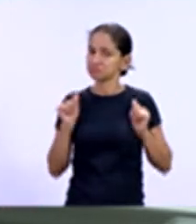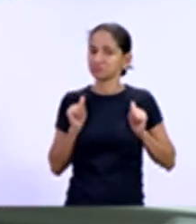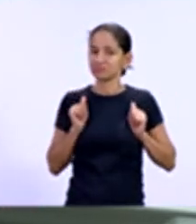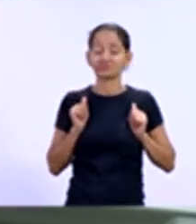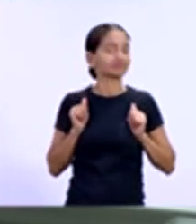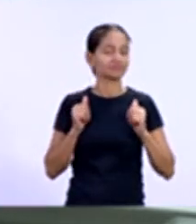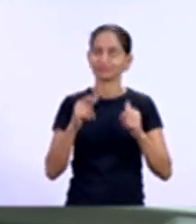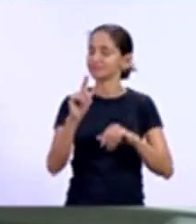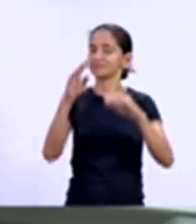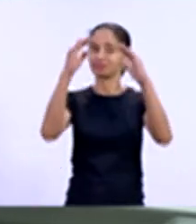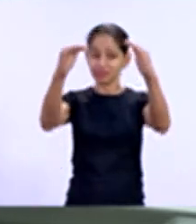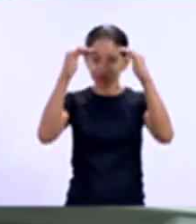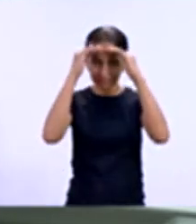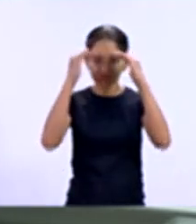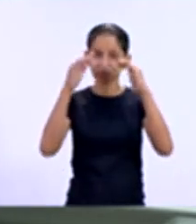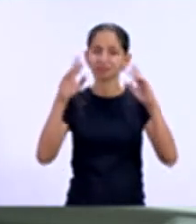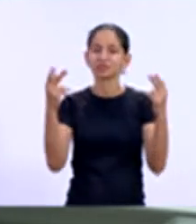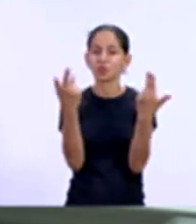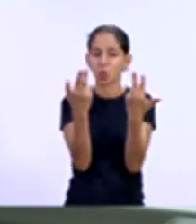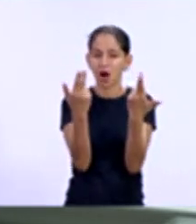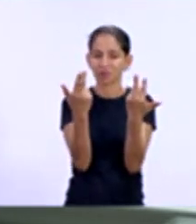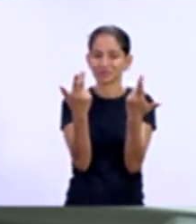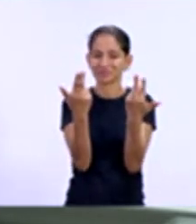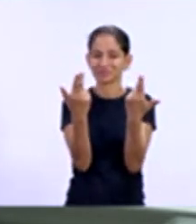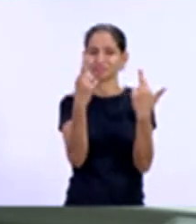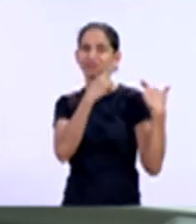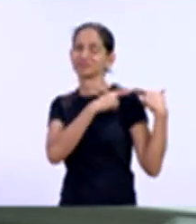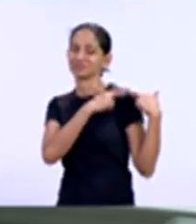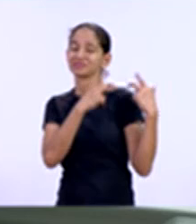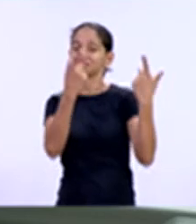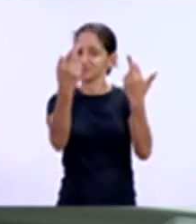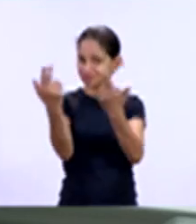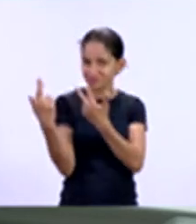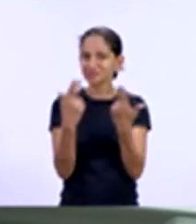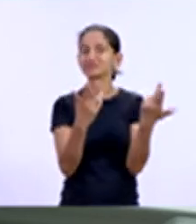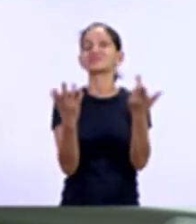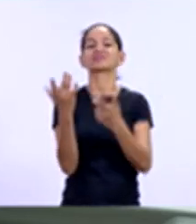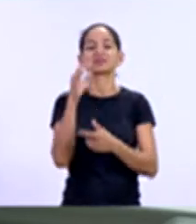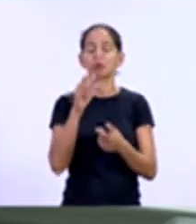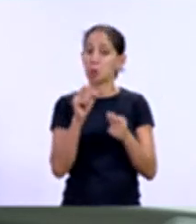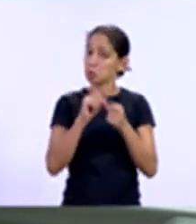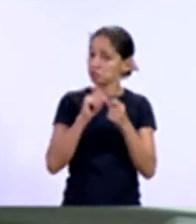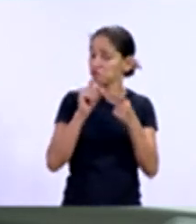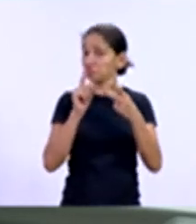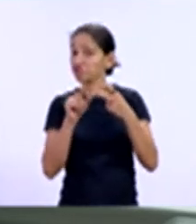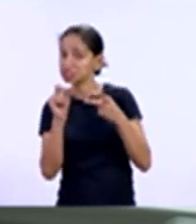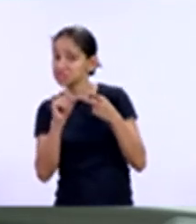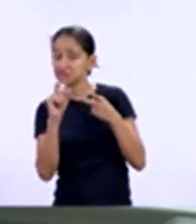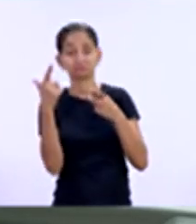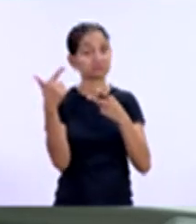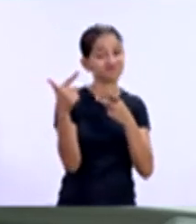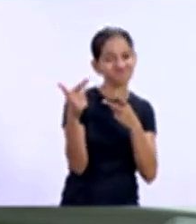do outro e você tem a condição de promover e decidir. Por isso você